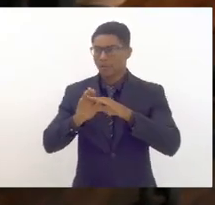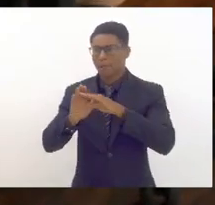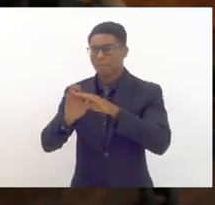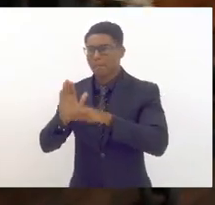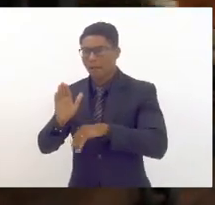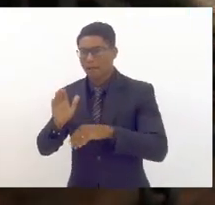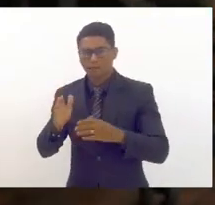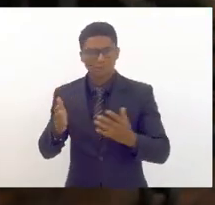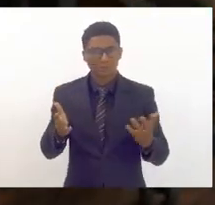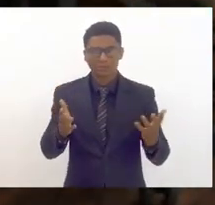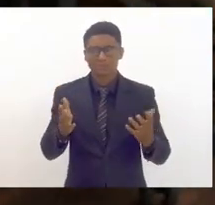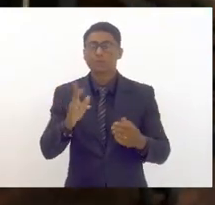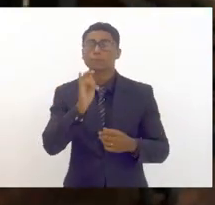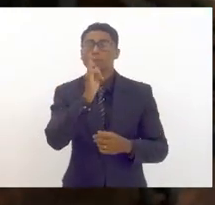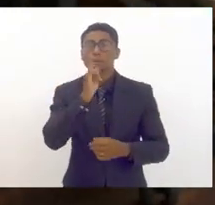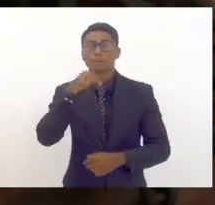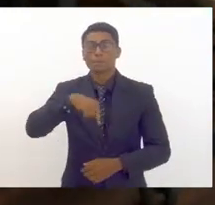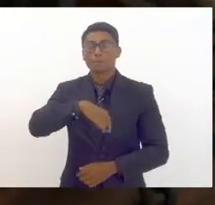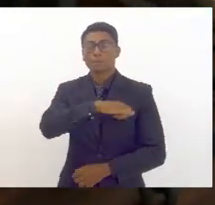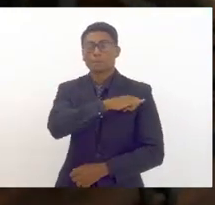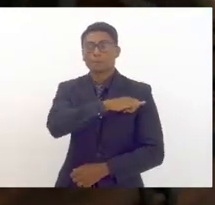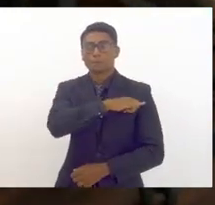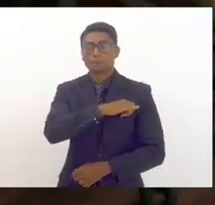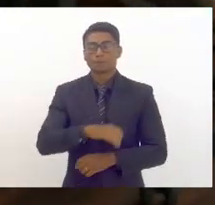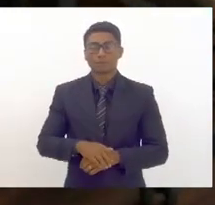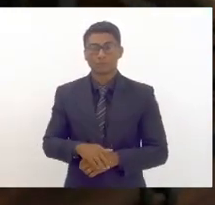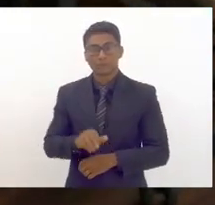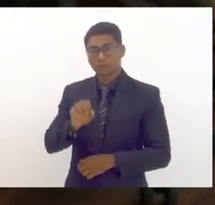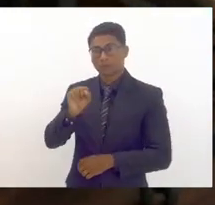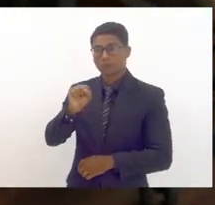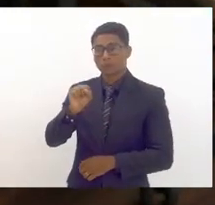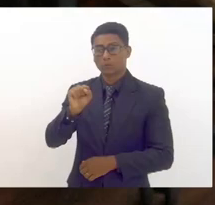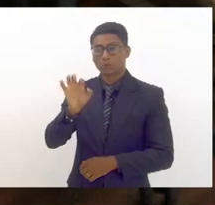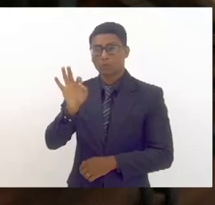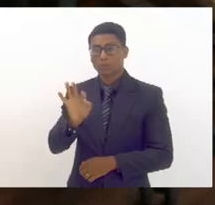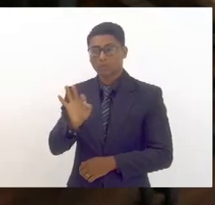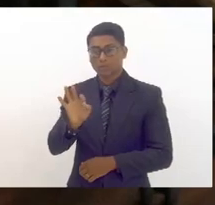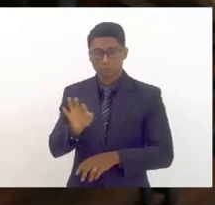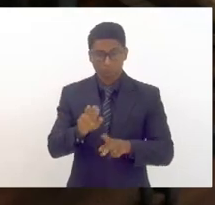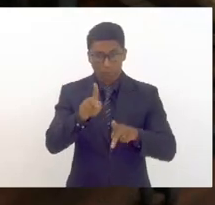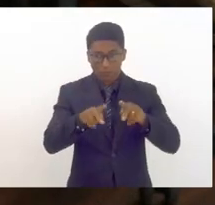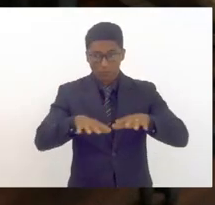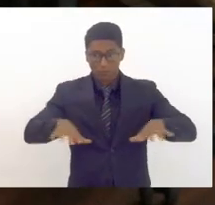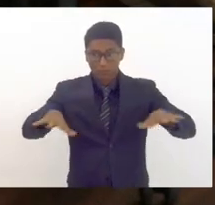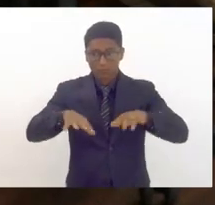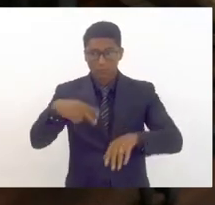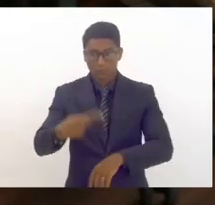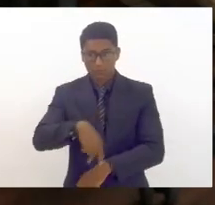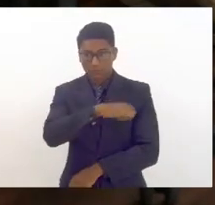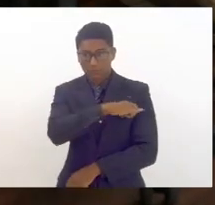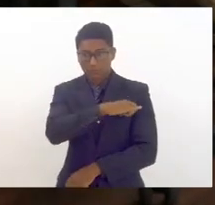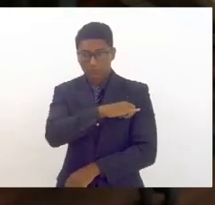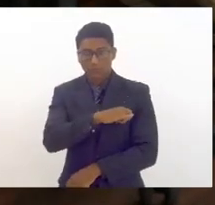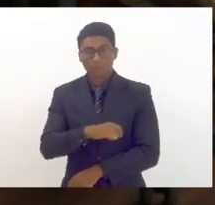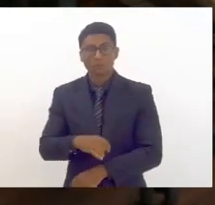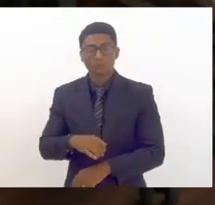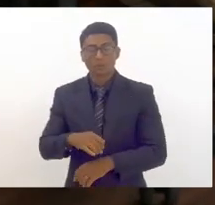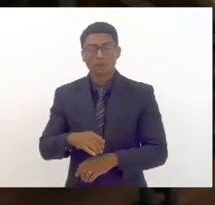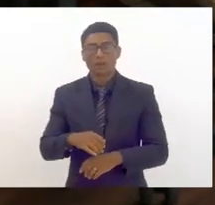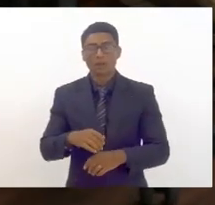Um exemplo, o Estado do Rio de Janeiro. 8% da população do Estado do Rio de Janeiro